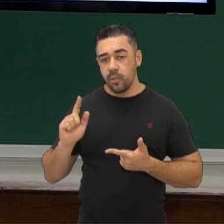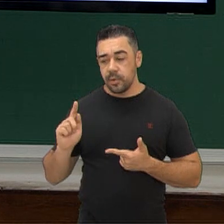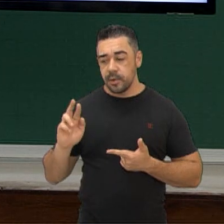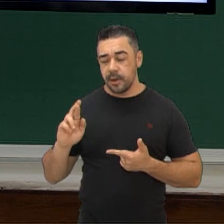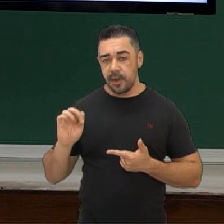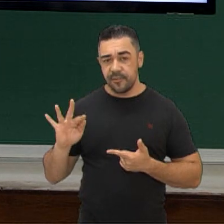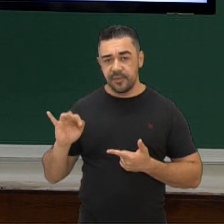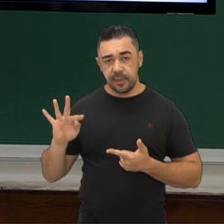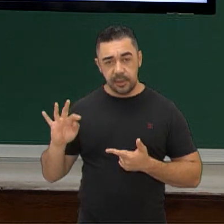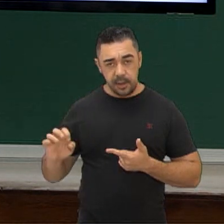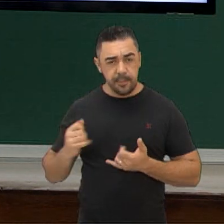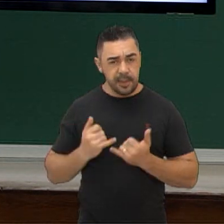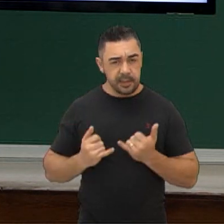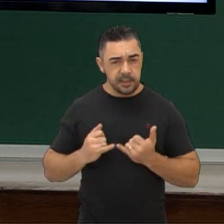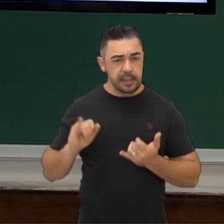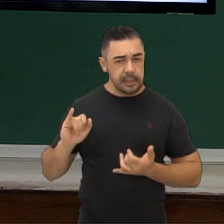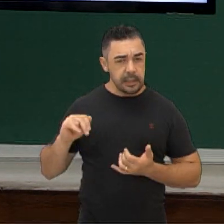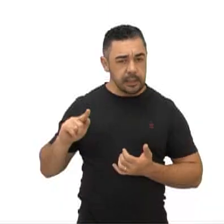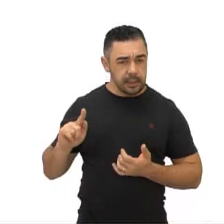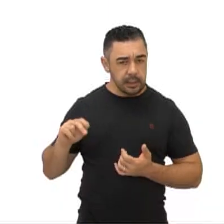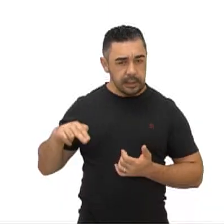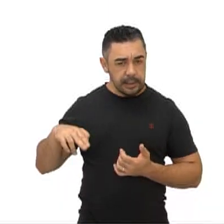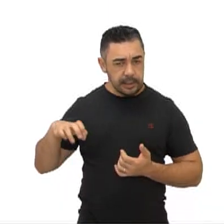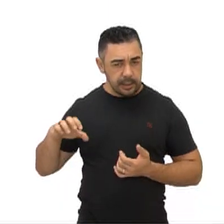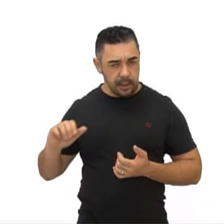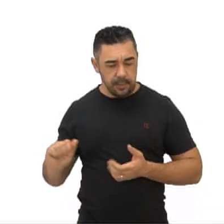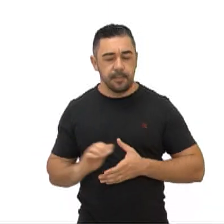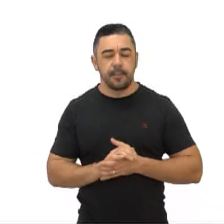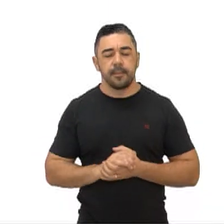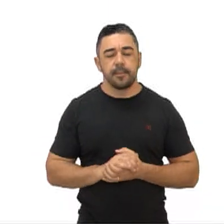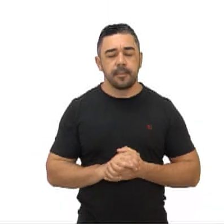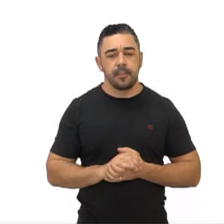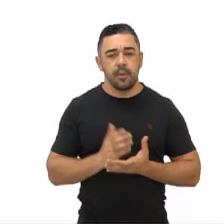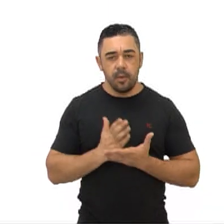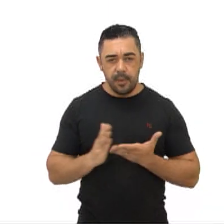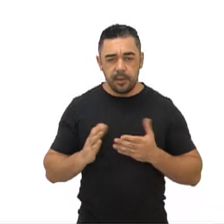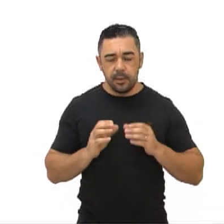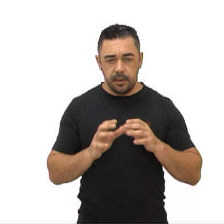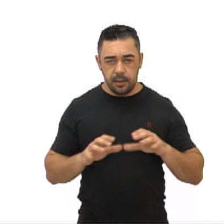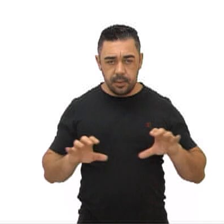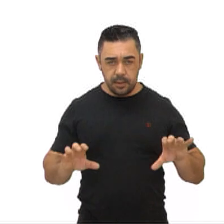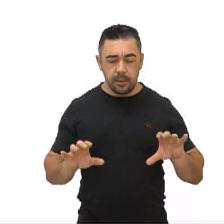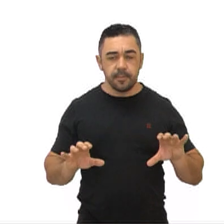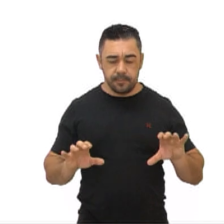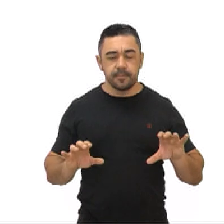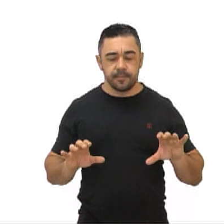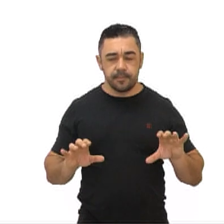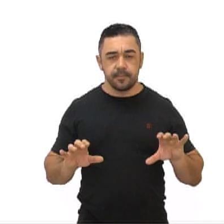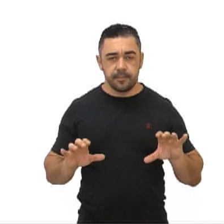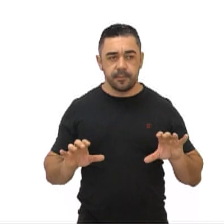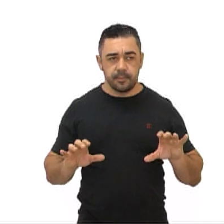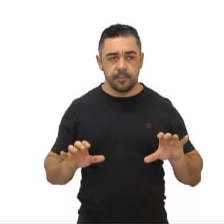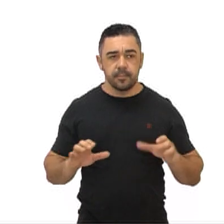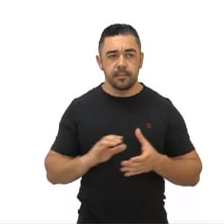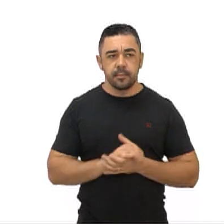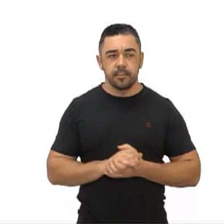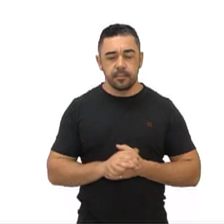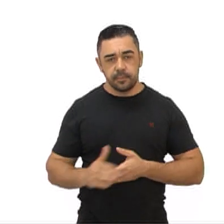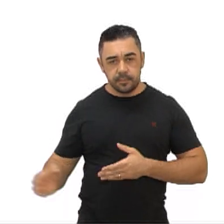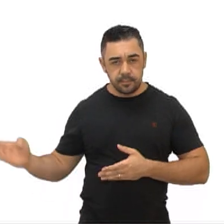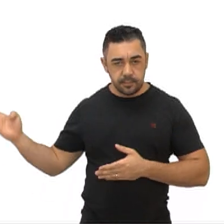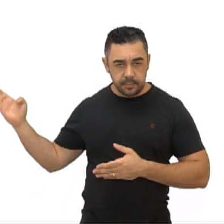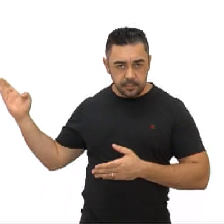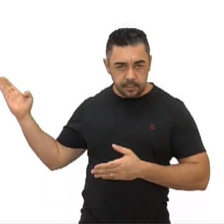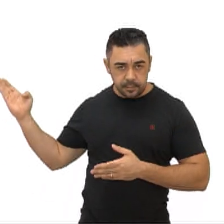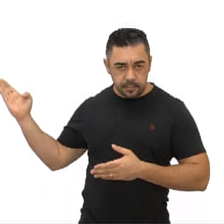na eletrólise ígnea. Para responder isso aqui, começamos assim, ó, dissociação do CaCl2, formando